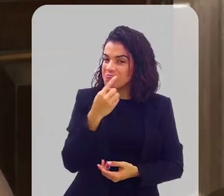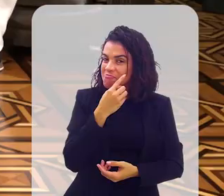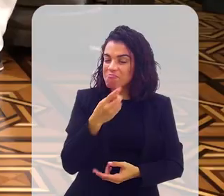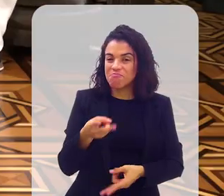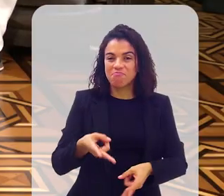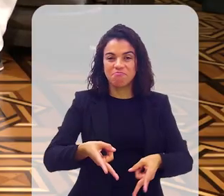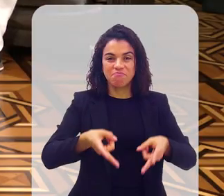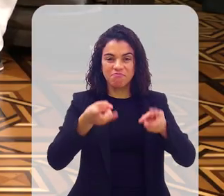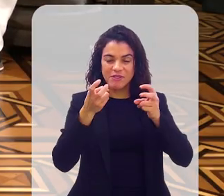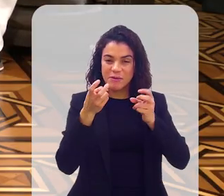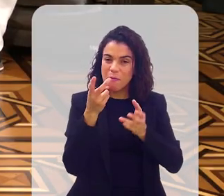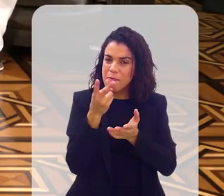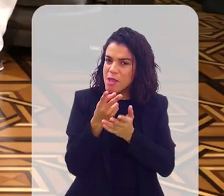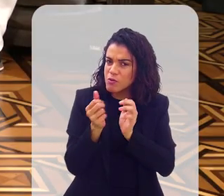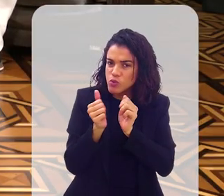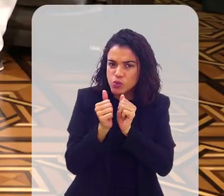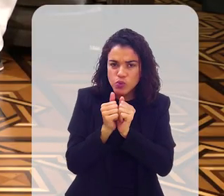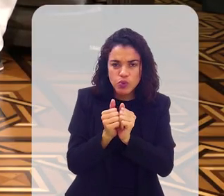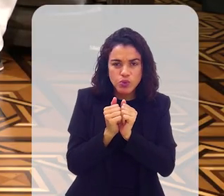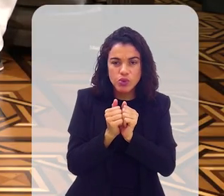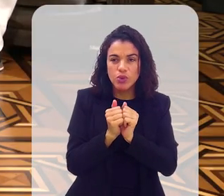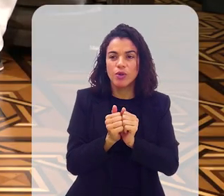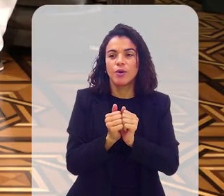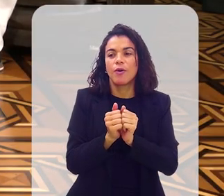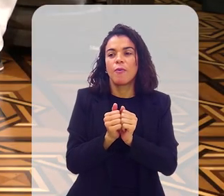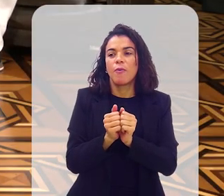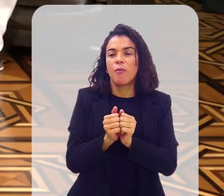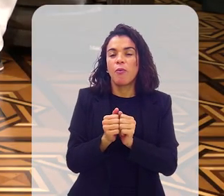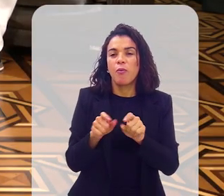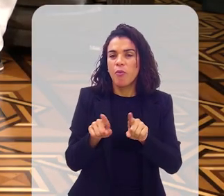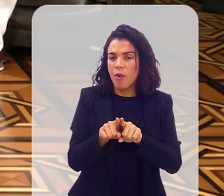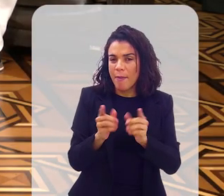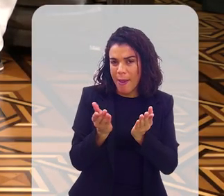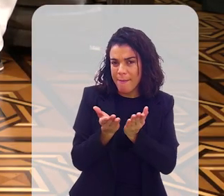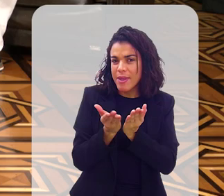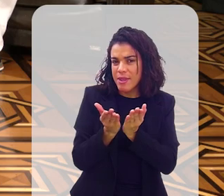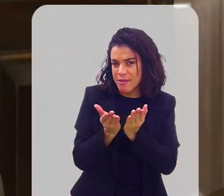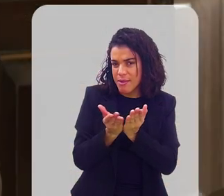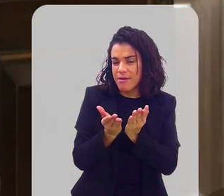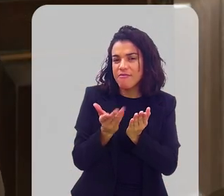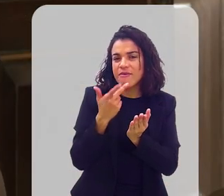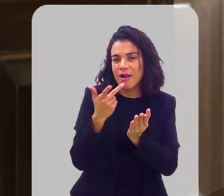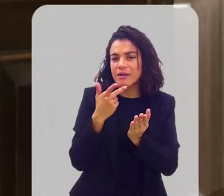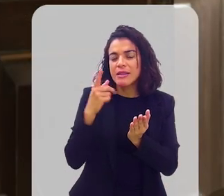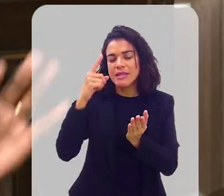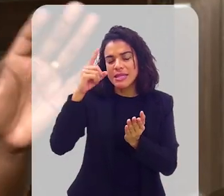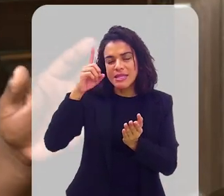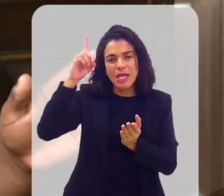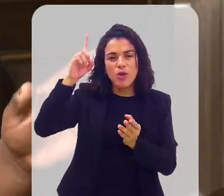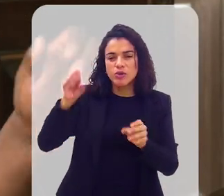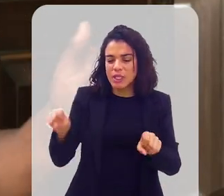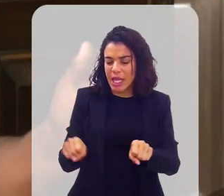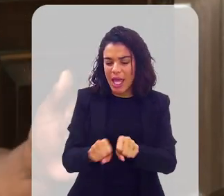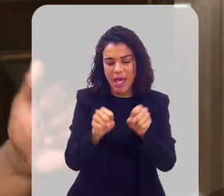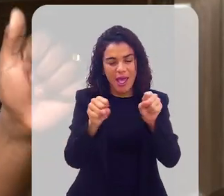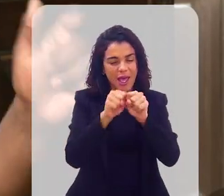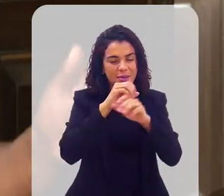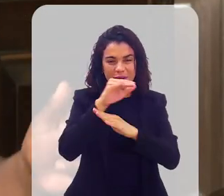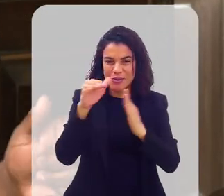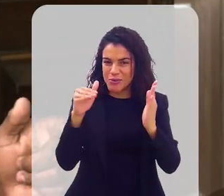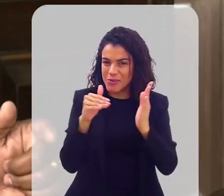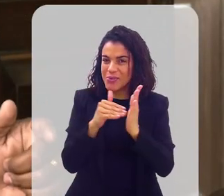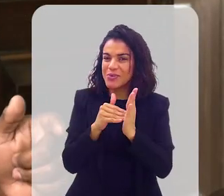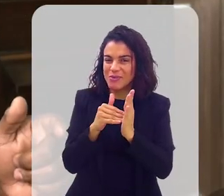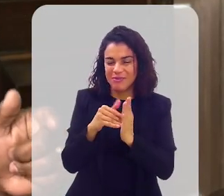Deus deu essa visão a vocês, sim, junto no mesmo campo. Junto, até porque a Bíblia vai dizer, né? Deus ele quebra tudo, quebra protocolo,